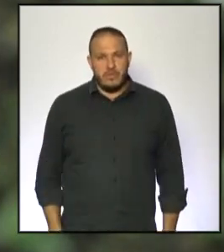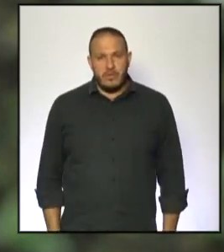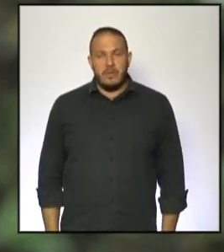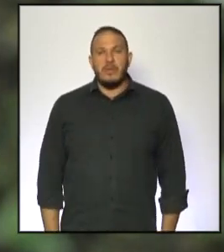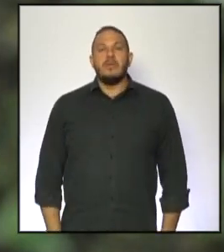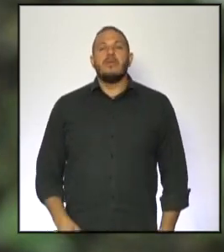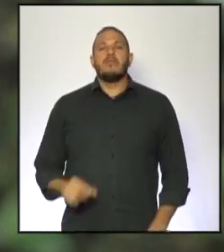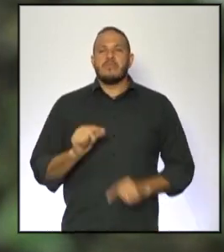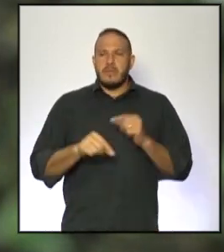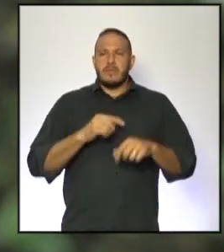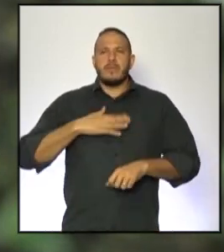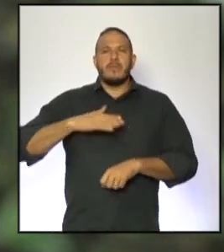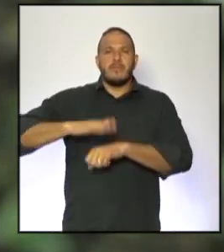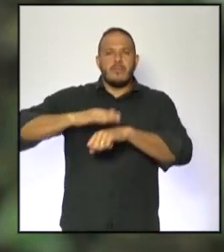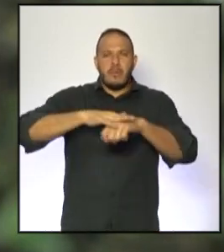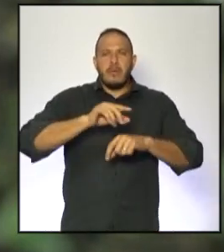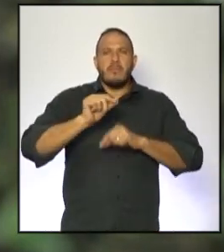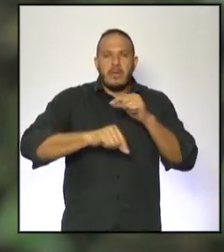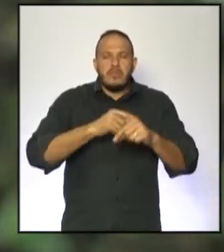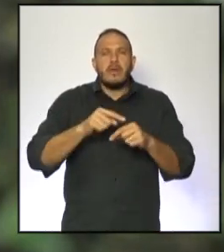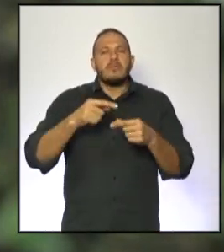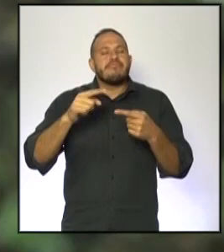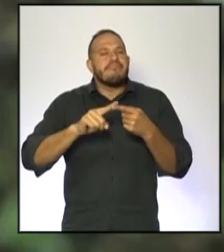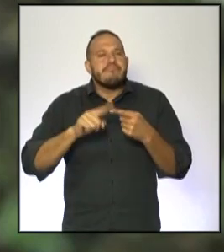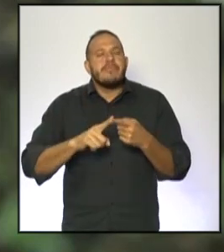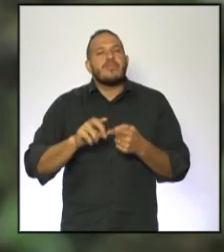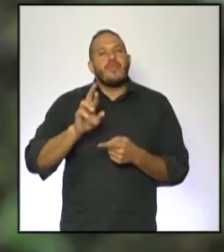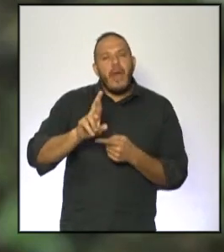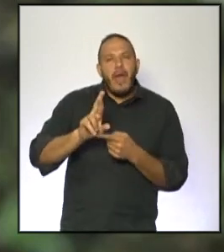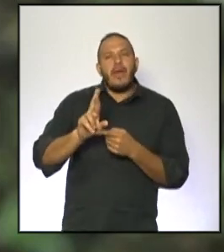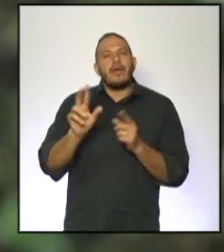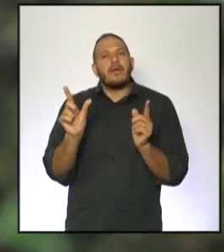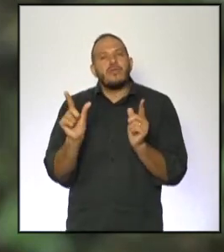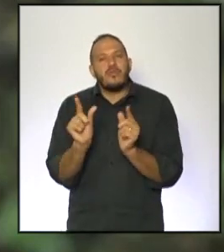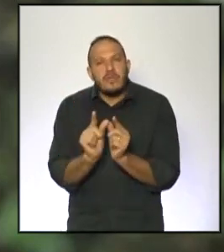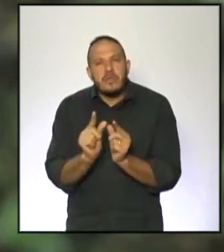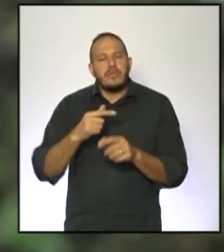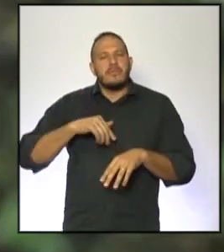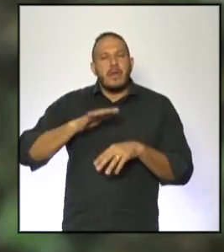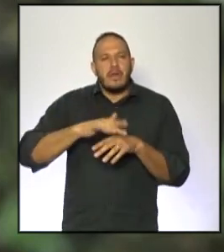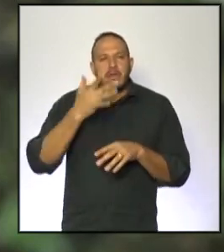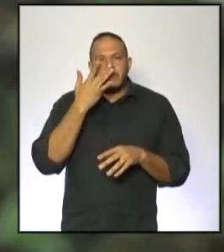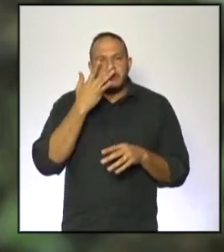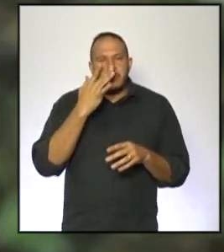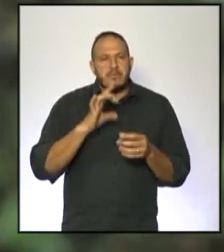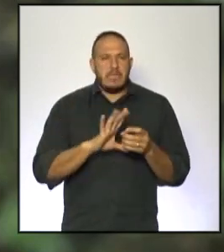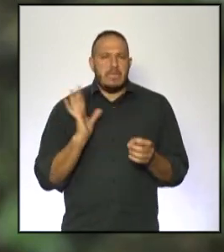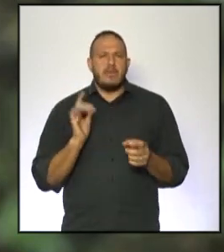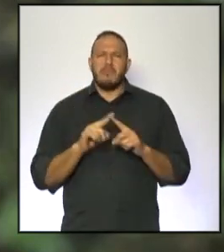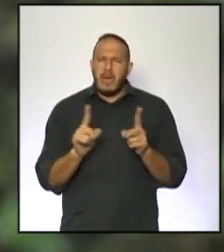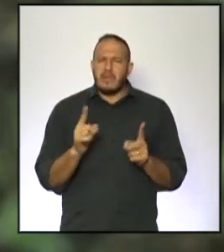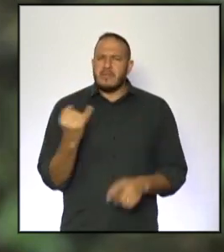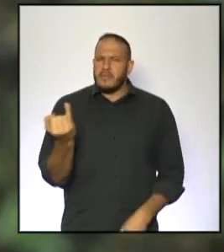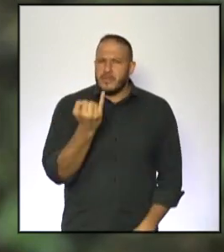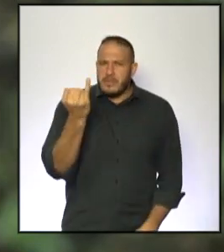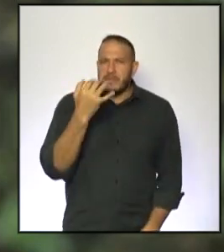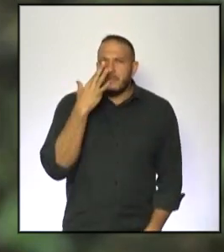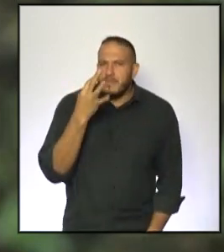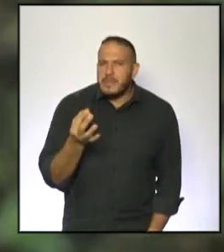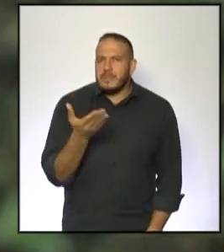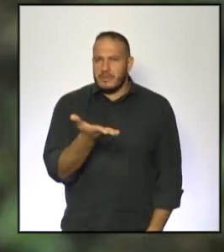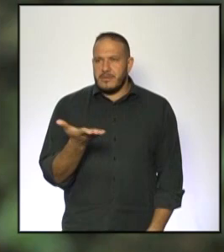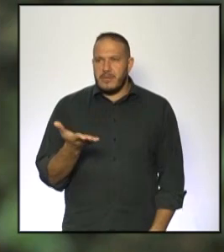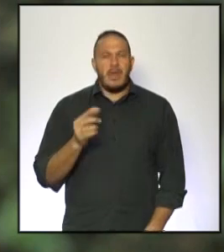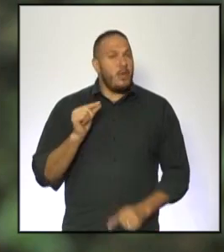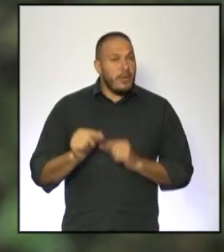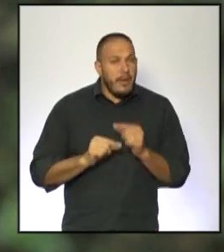Existe mais uma questão nesse R de reduzir que talvez precise de um pouco mais de desapego, mas que vale a pena tentar, que